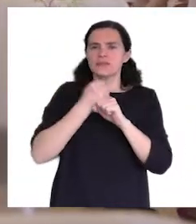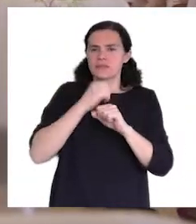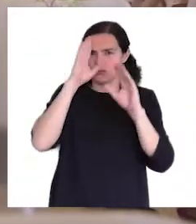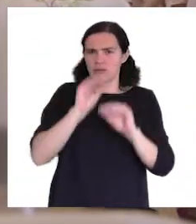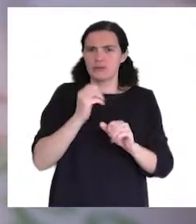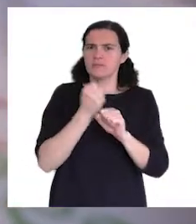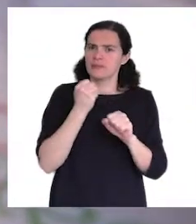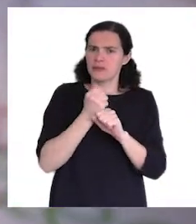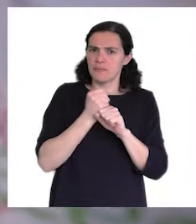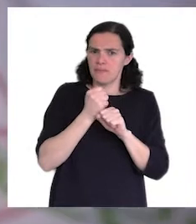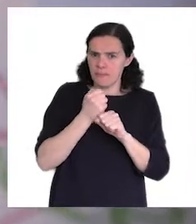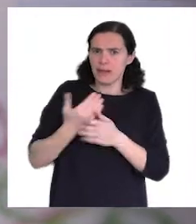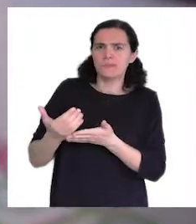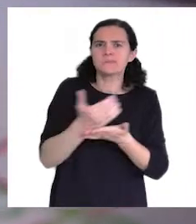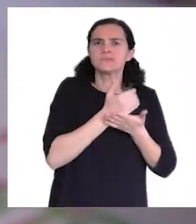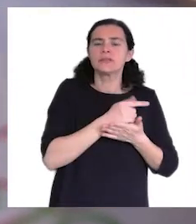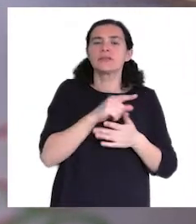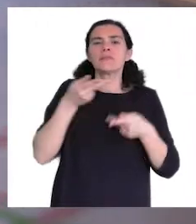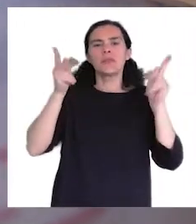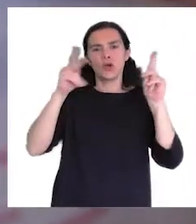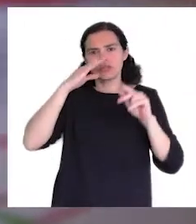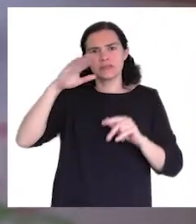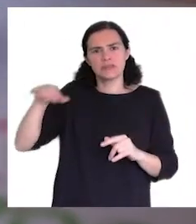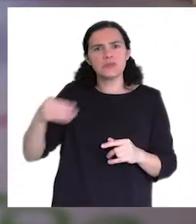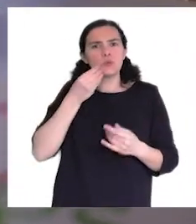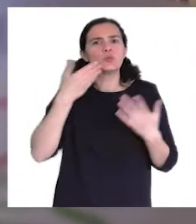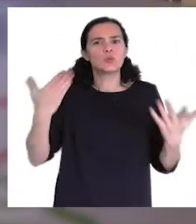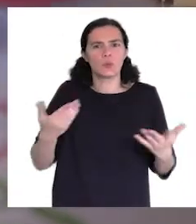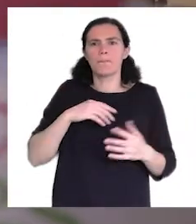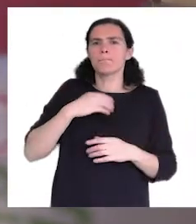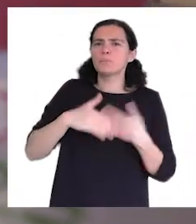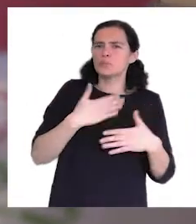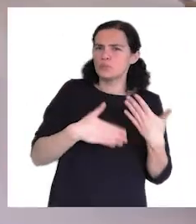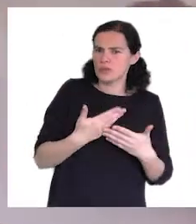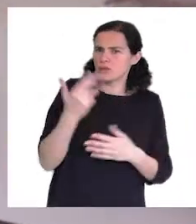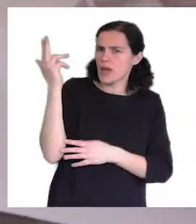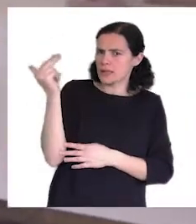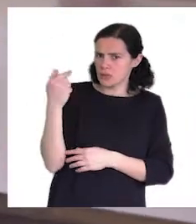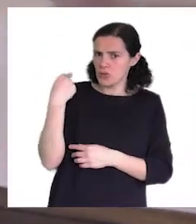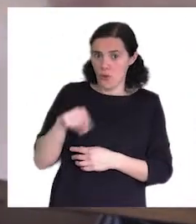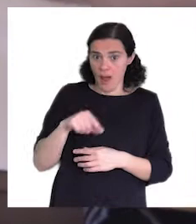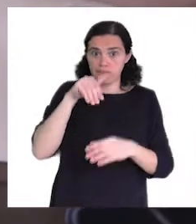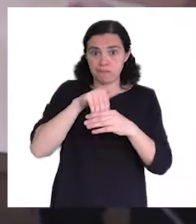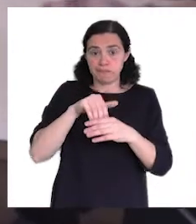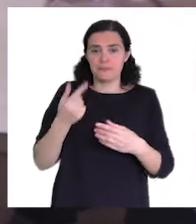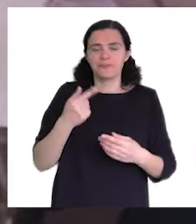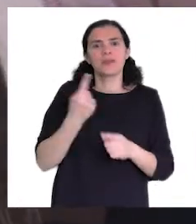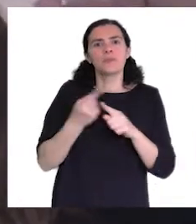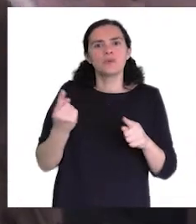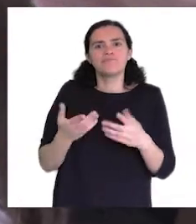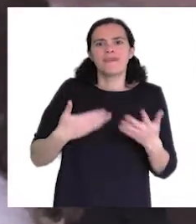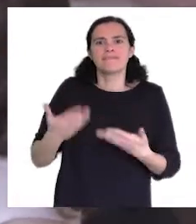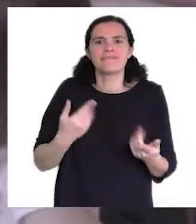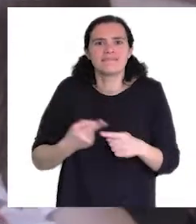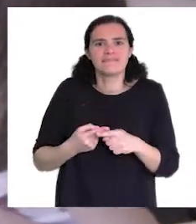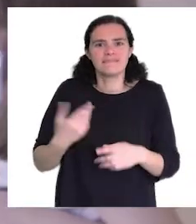que trabalha as ferramentas pedagógicas e científicas também através de um processo artístico, sendo ele tão motivador e sendo